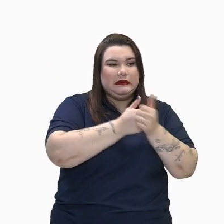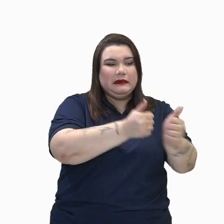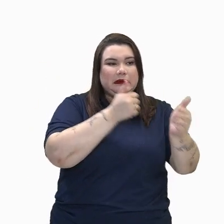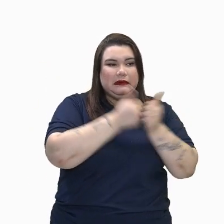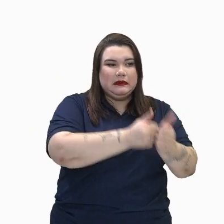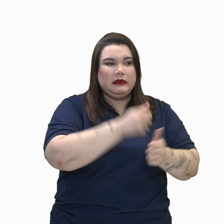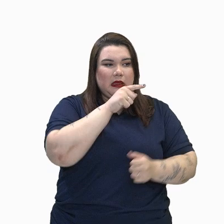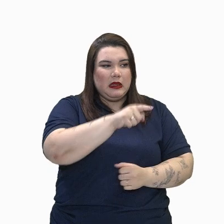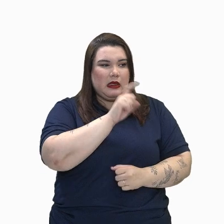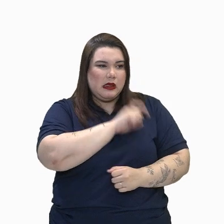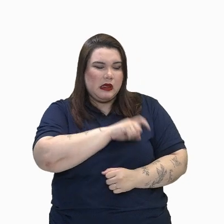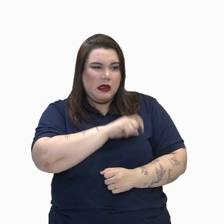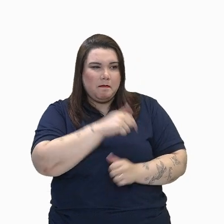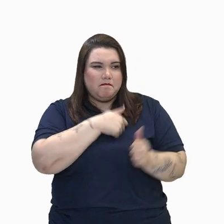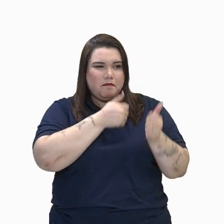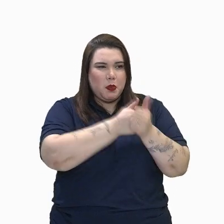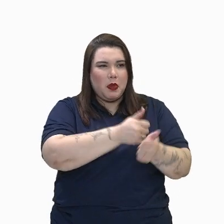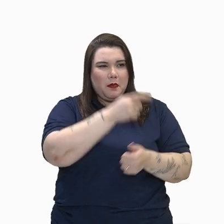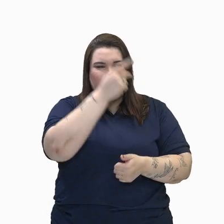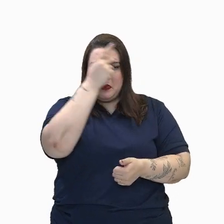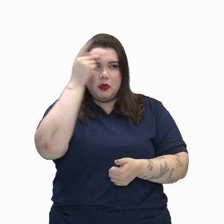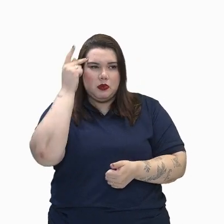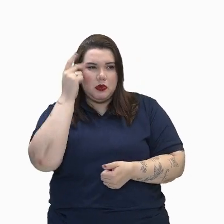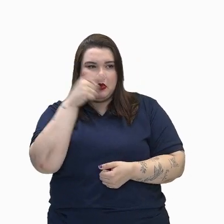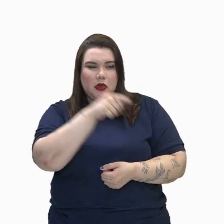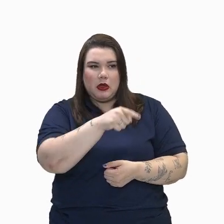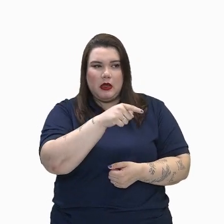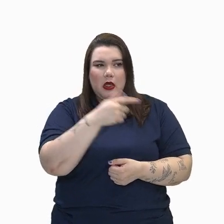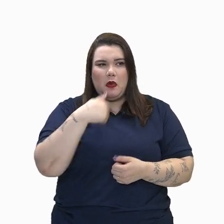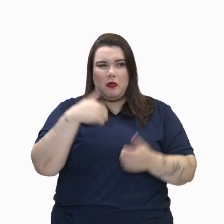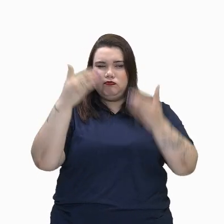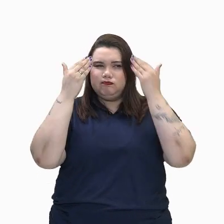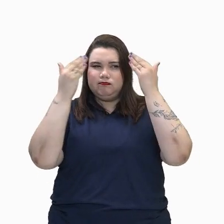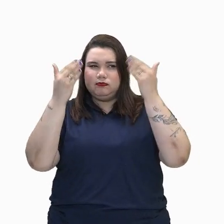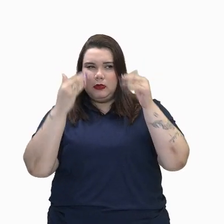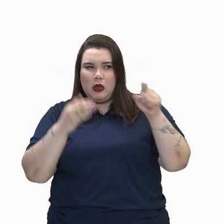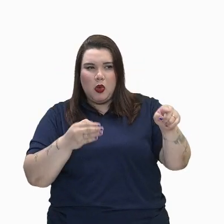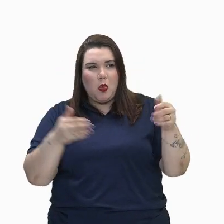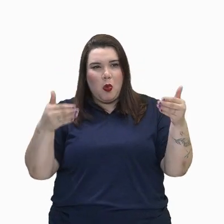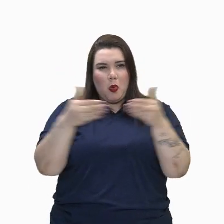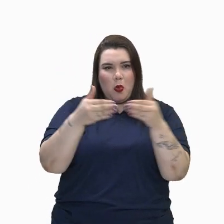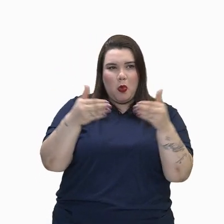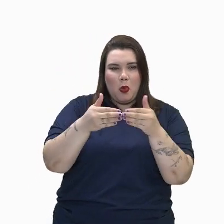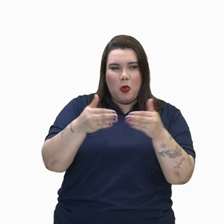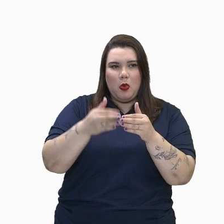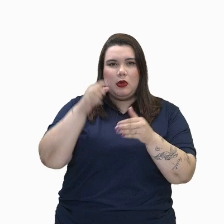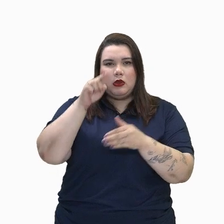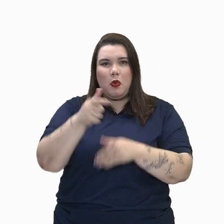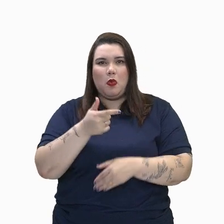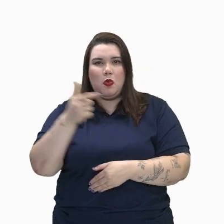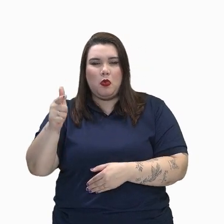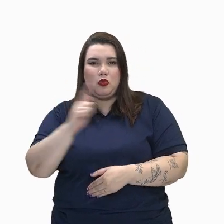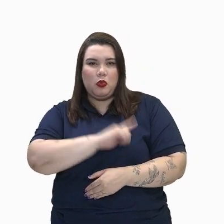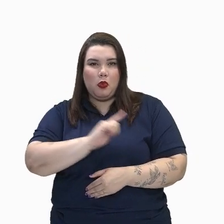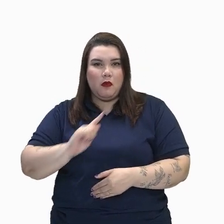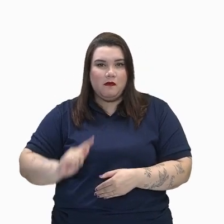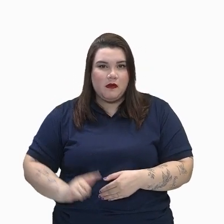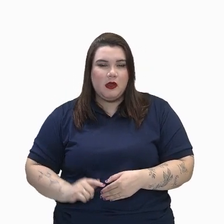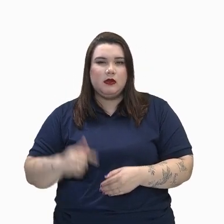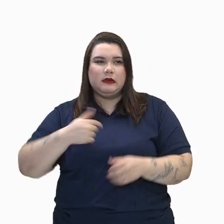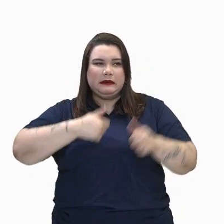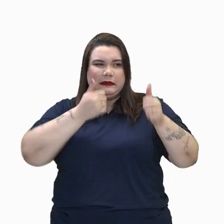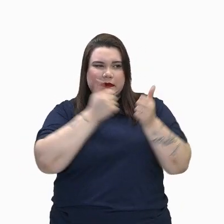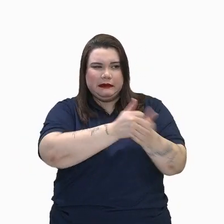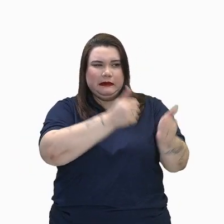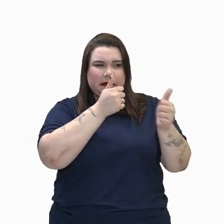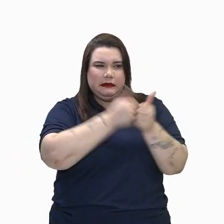bruxas. Todas aquelas pessoas que eram consideradas simpatizantes do comunismo, elas eram